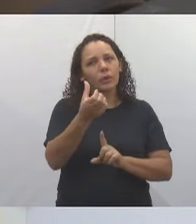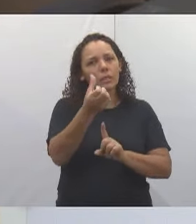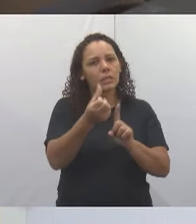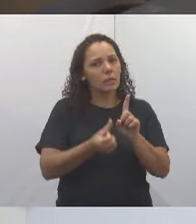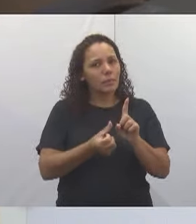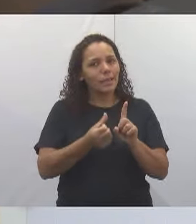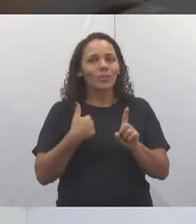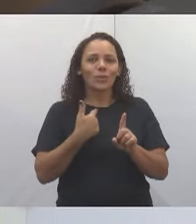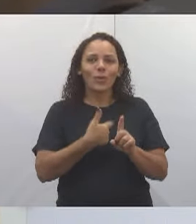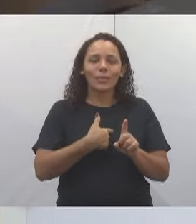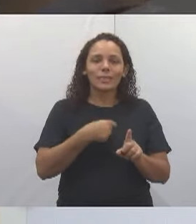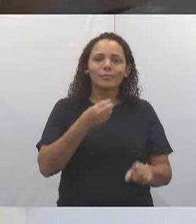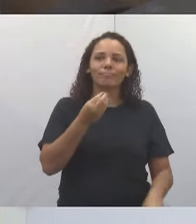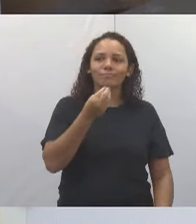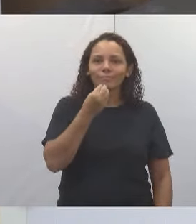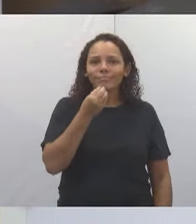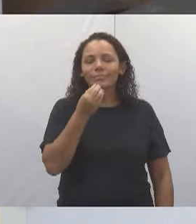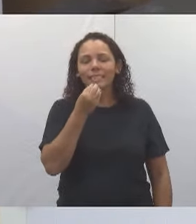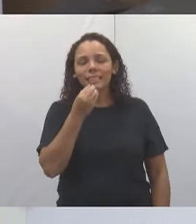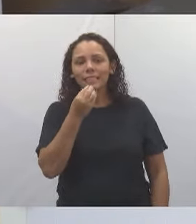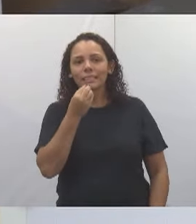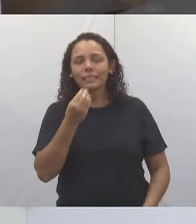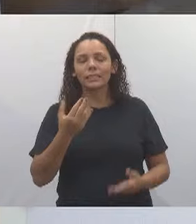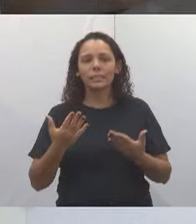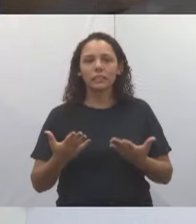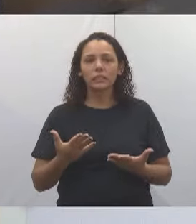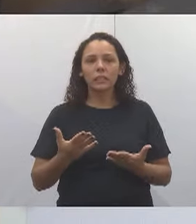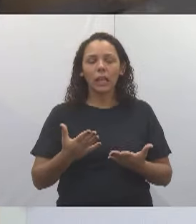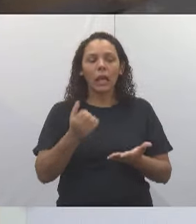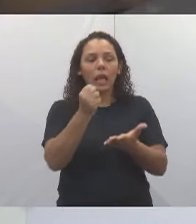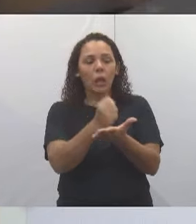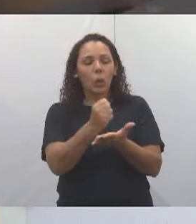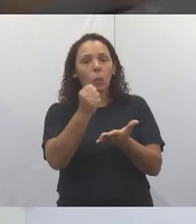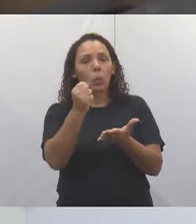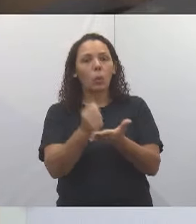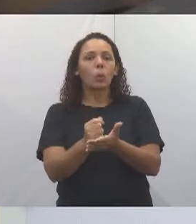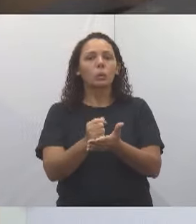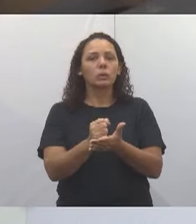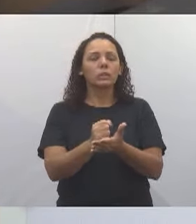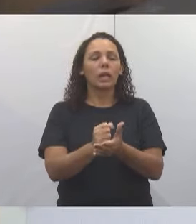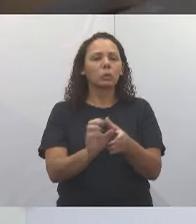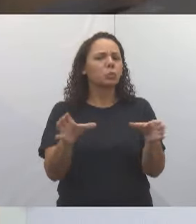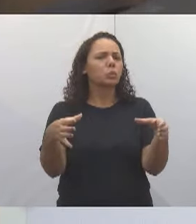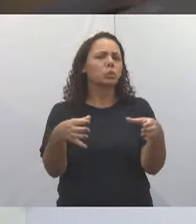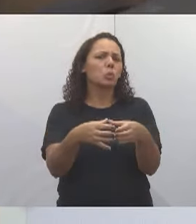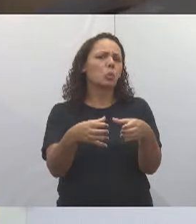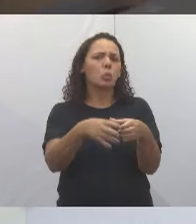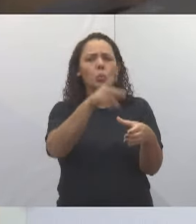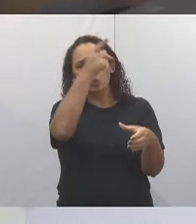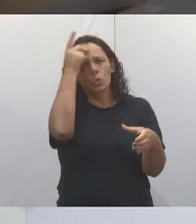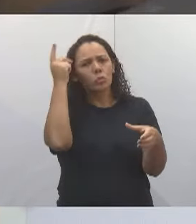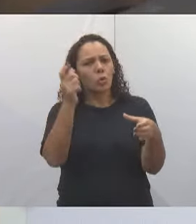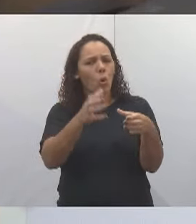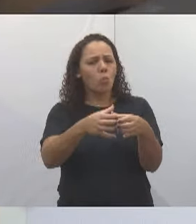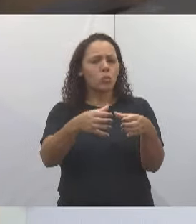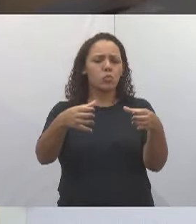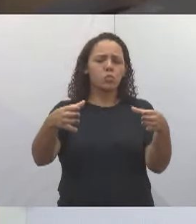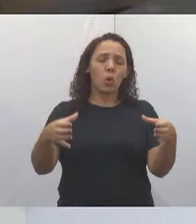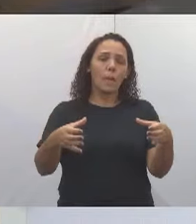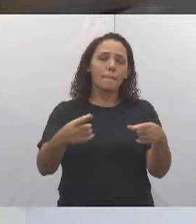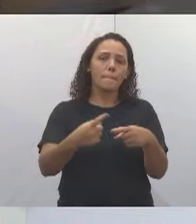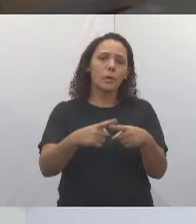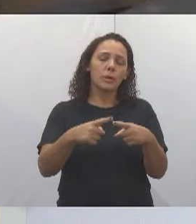tentando formalizar o contrato de mutirão, que a gente estava na expectativa de um mutirão